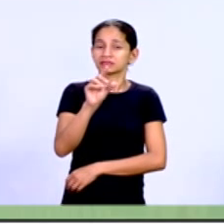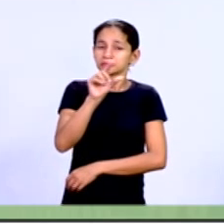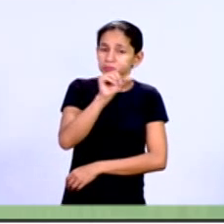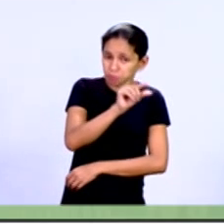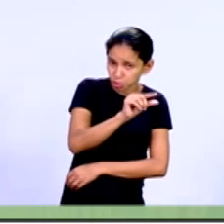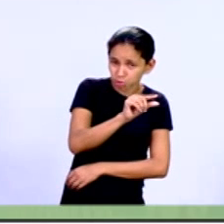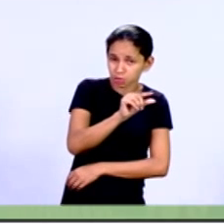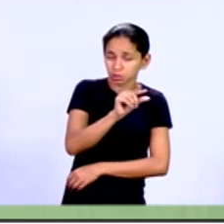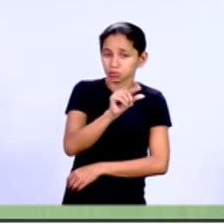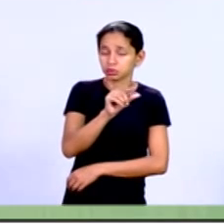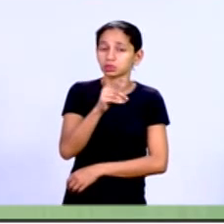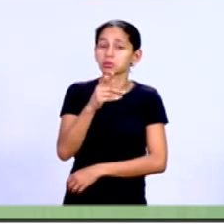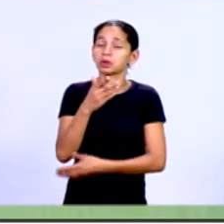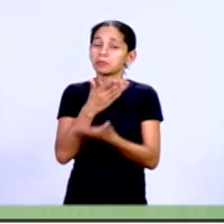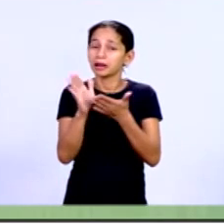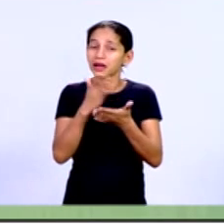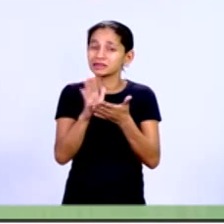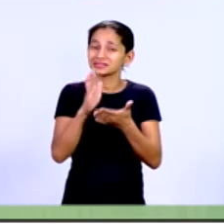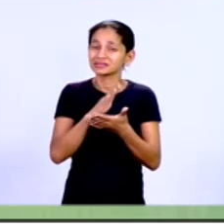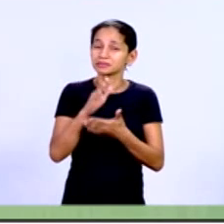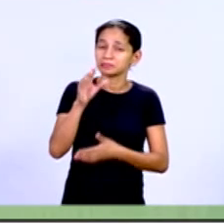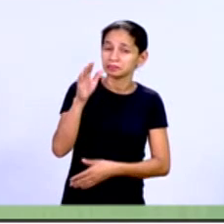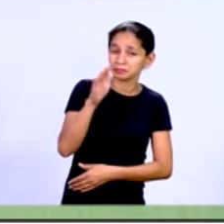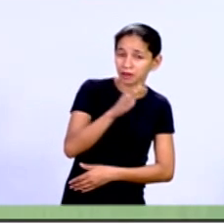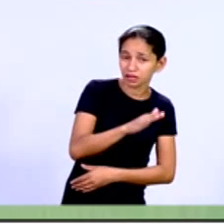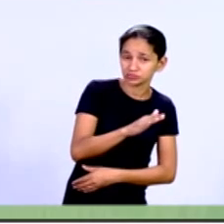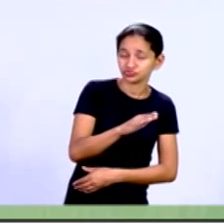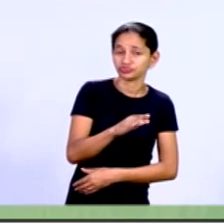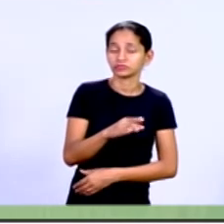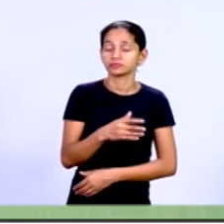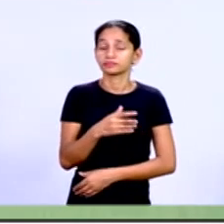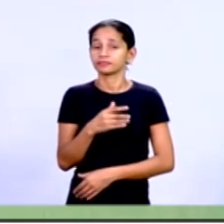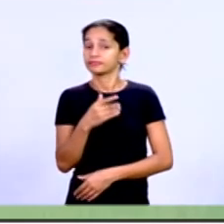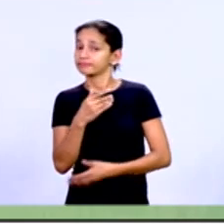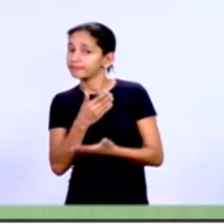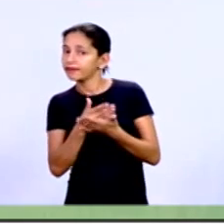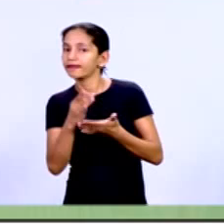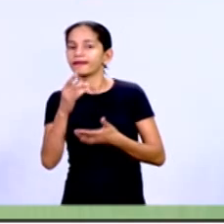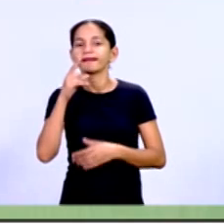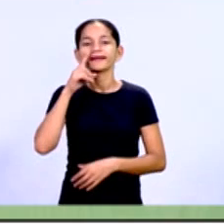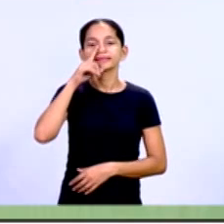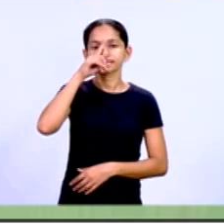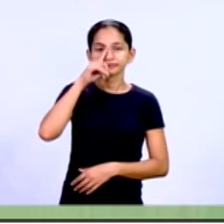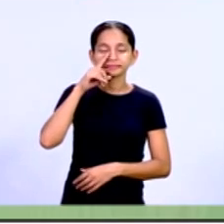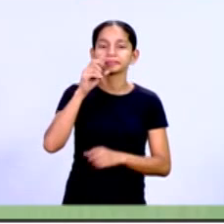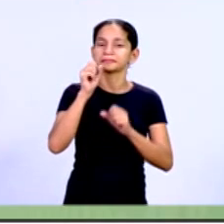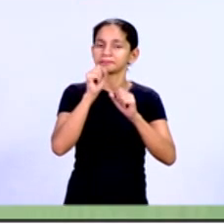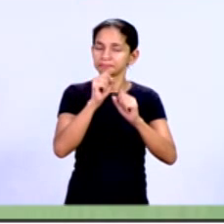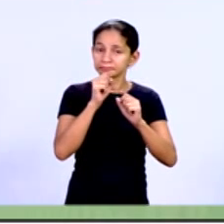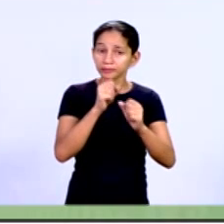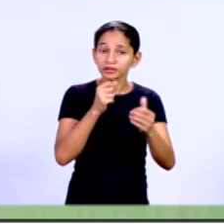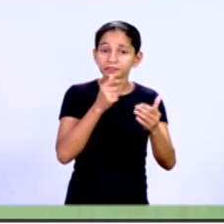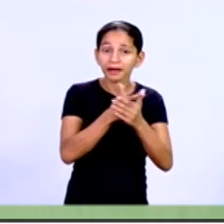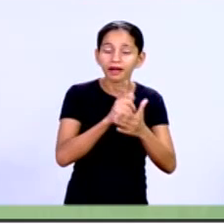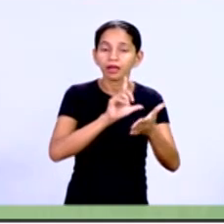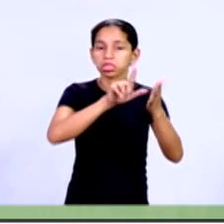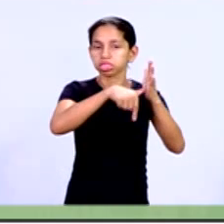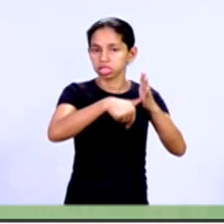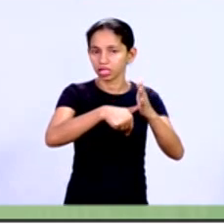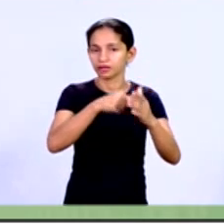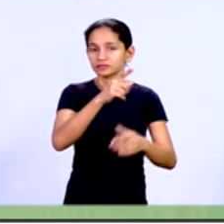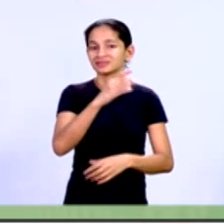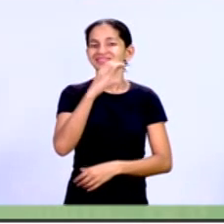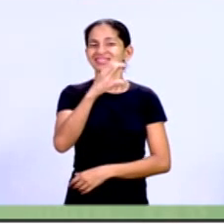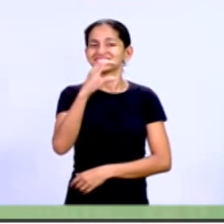baixo, então ele tem um risco de lhe dar calote. CCC